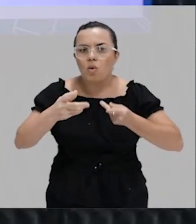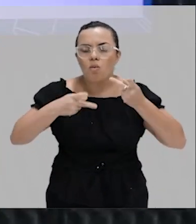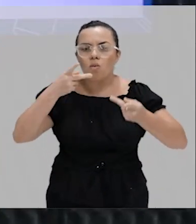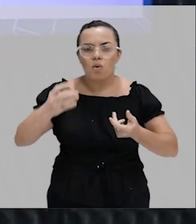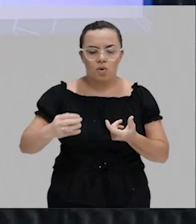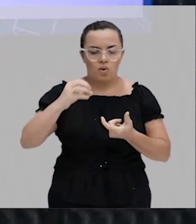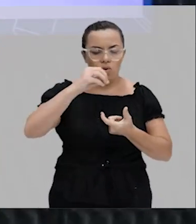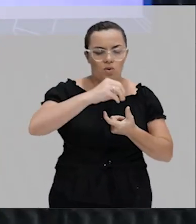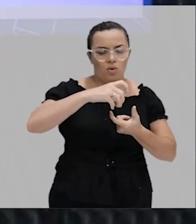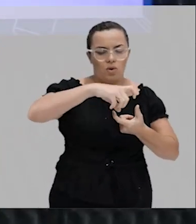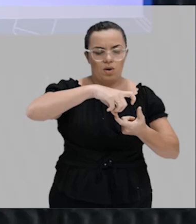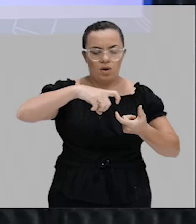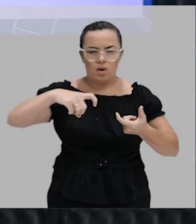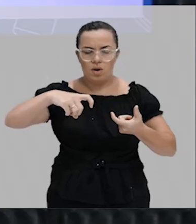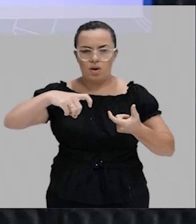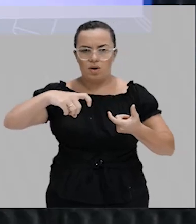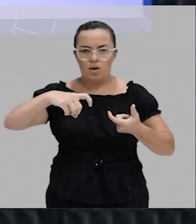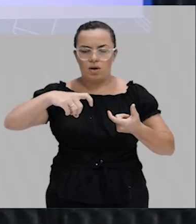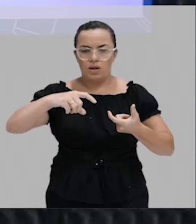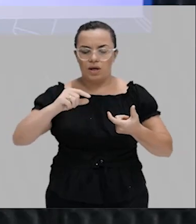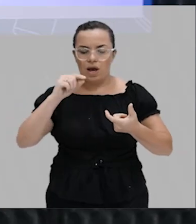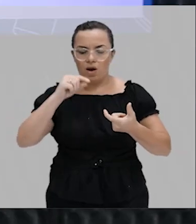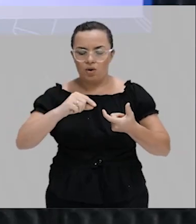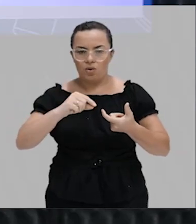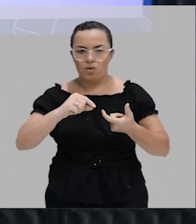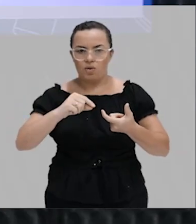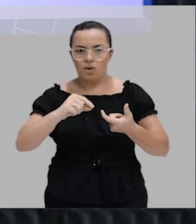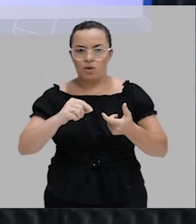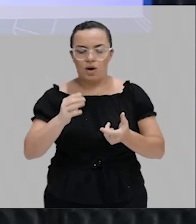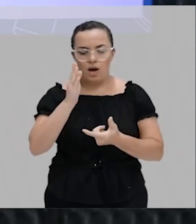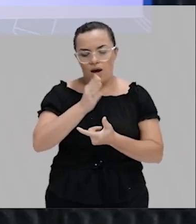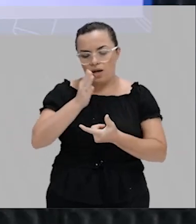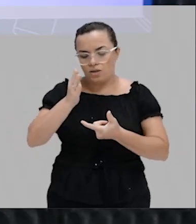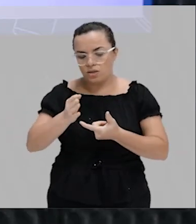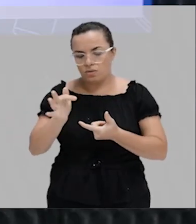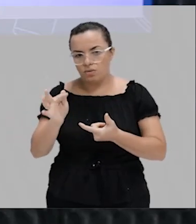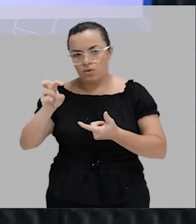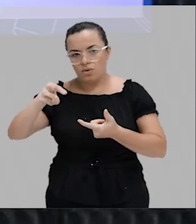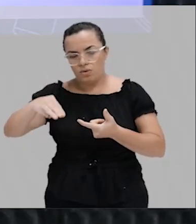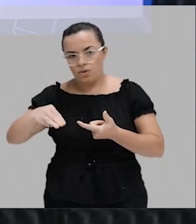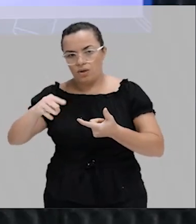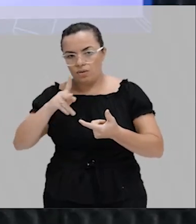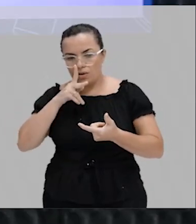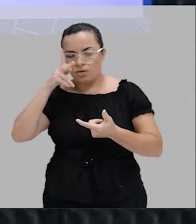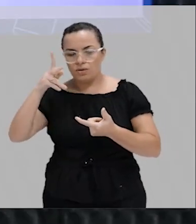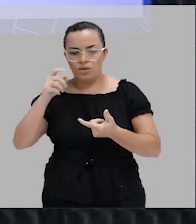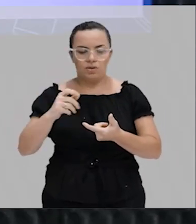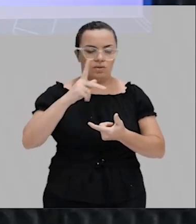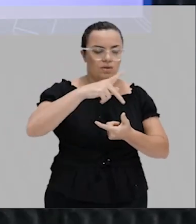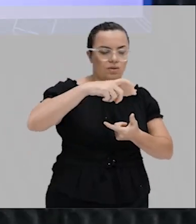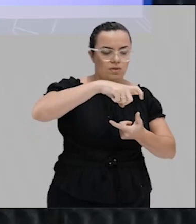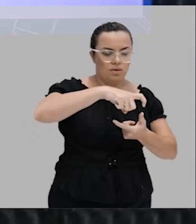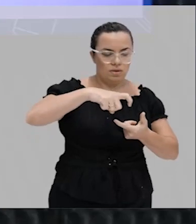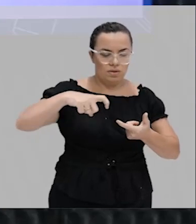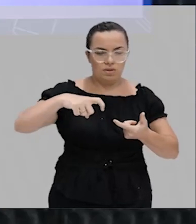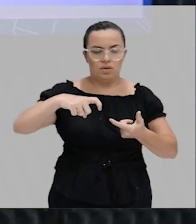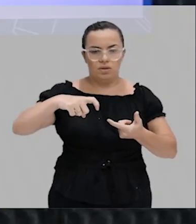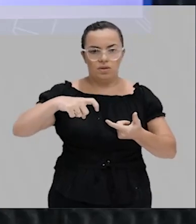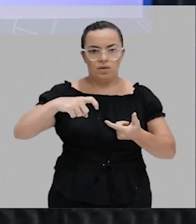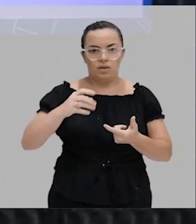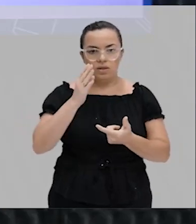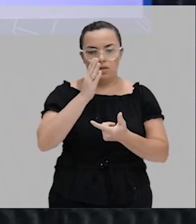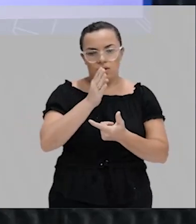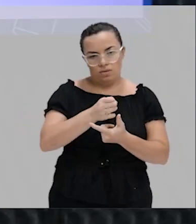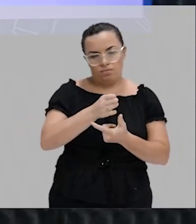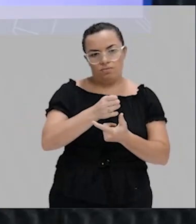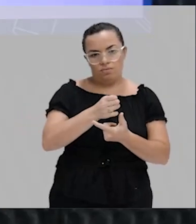sílaba forte é a última, se é uma paroxítona, onde a sílaba forte é a penúltima, ou se ela é uma proparoxítona,